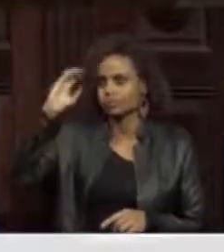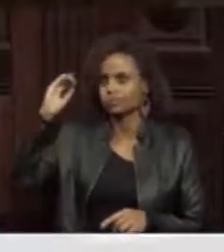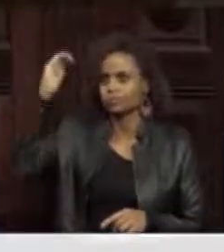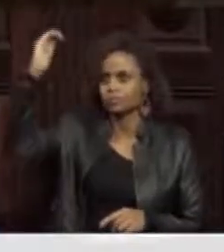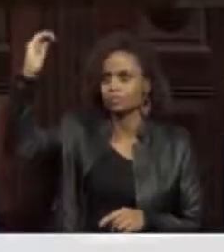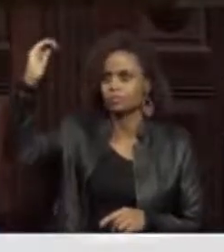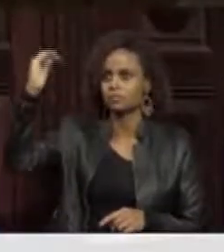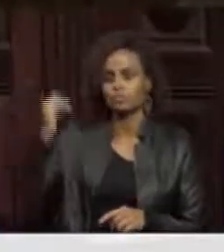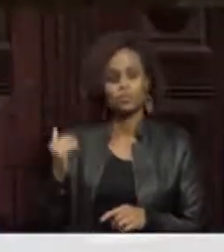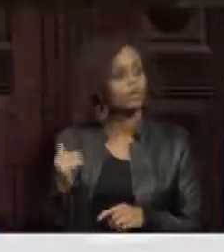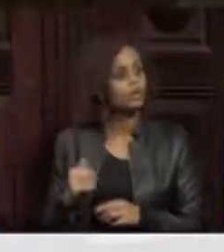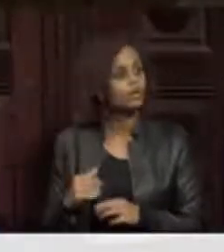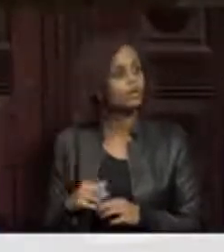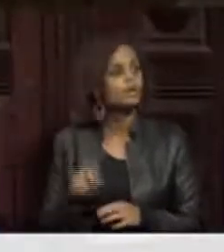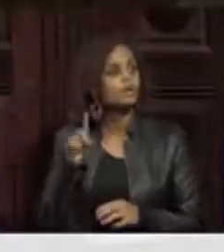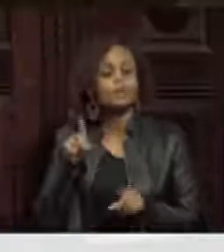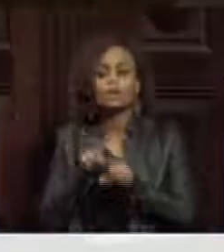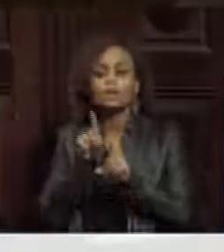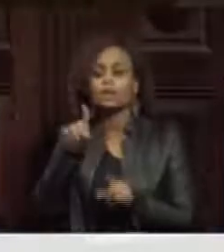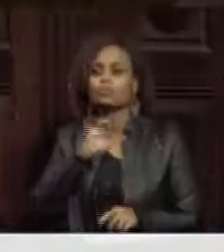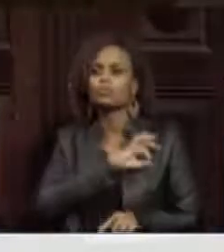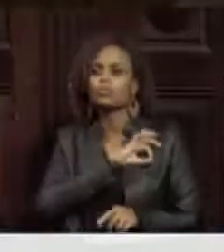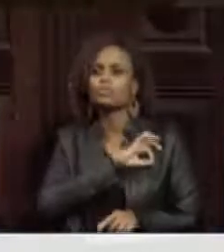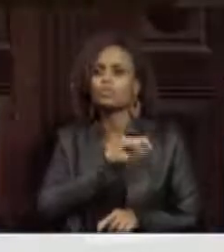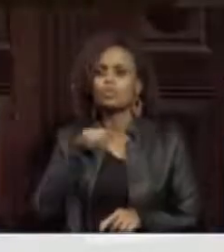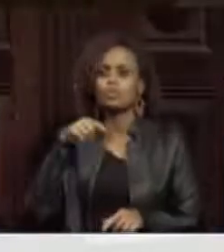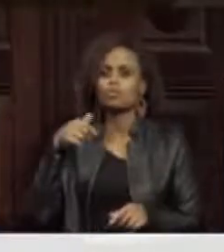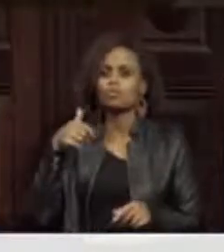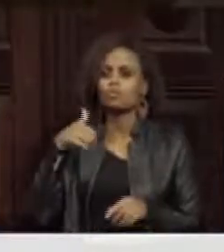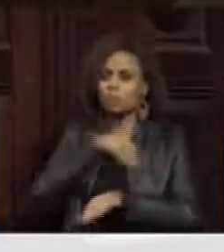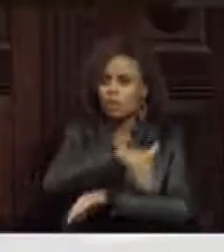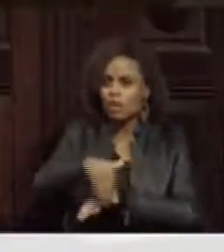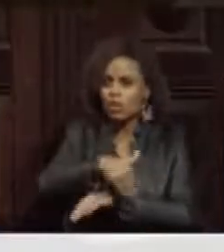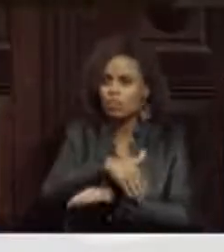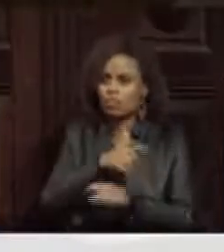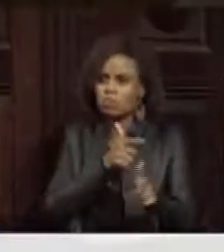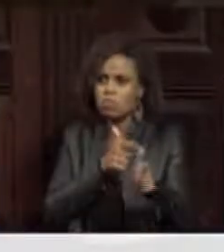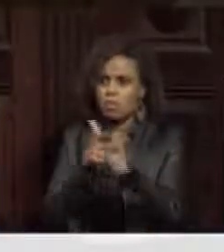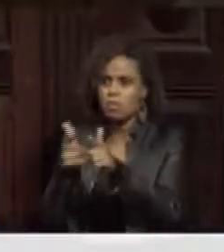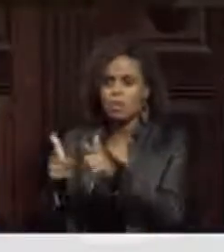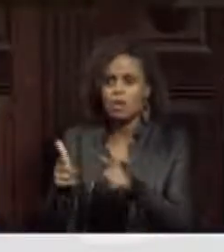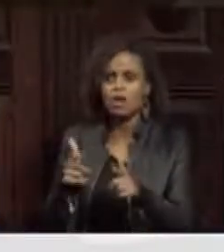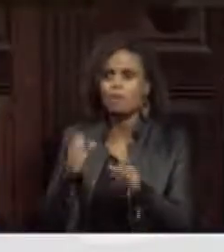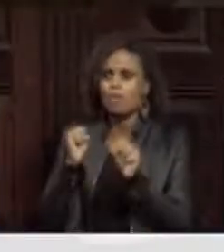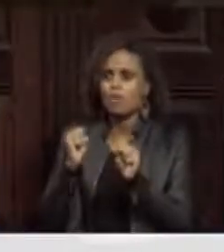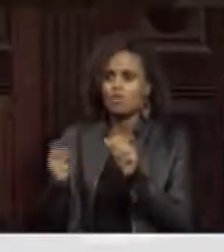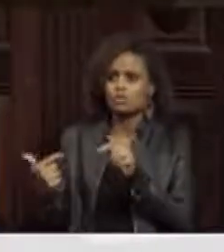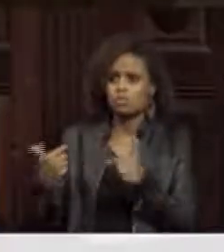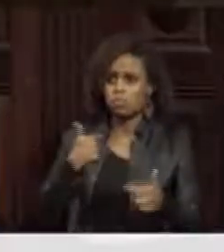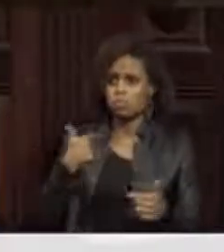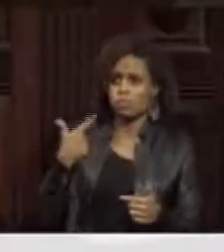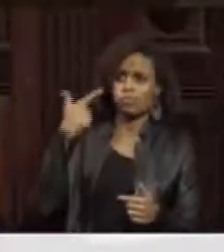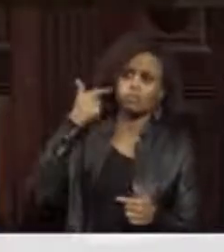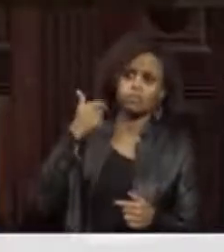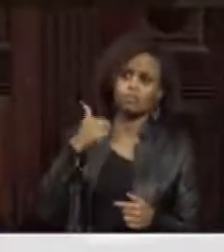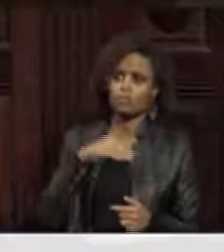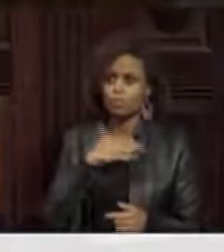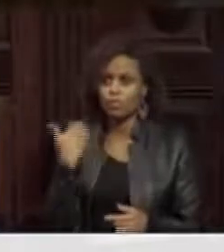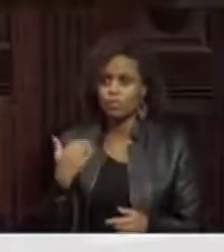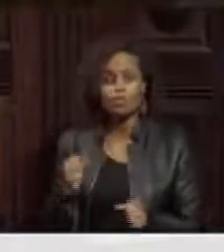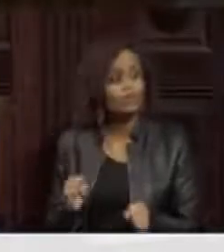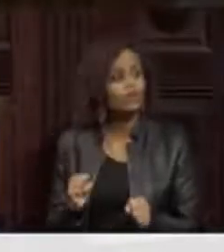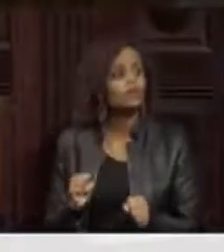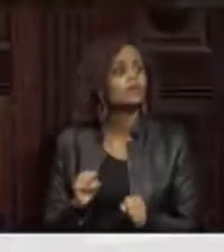dia está na rua, colocando a sua vida em risco, esse é uma coisa.